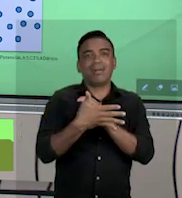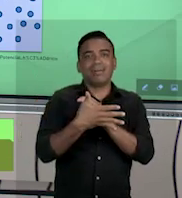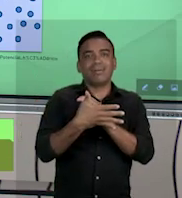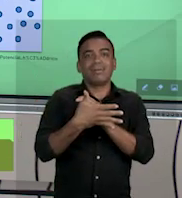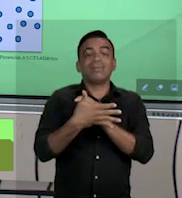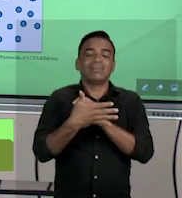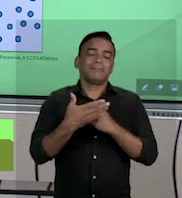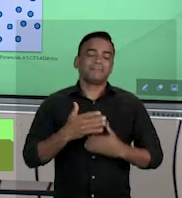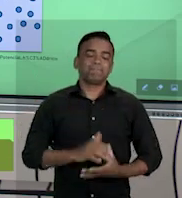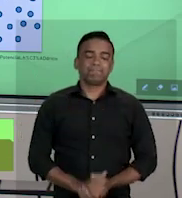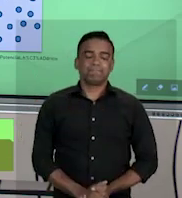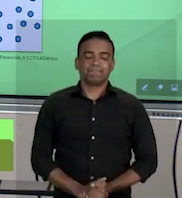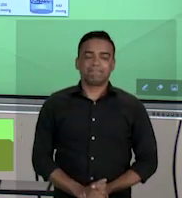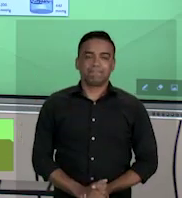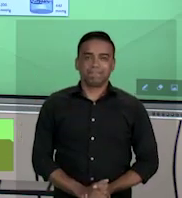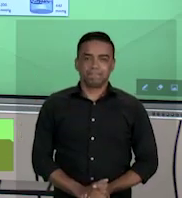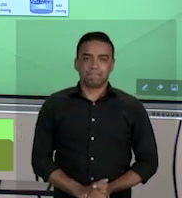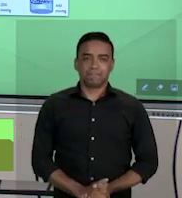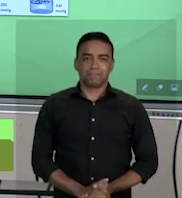mais concentrado.